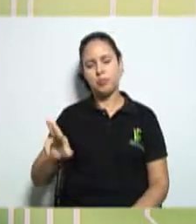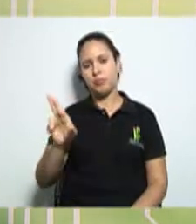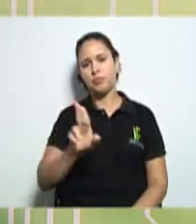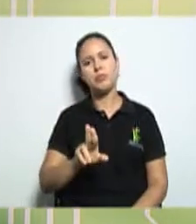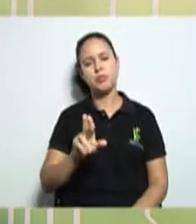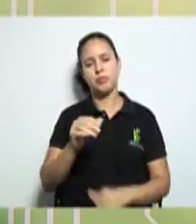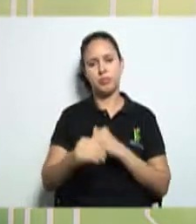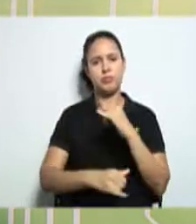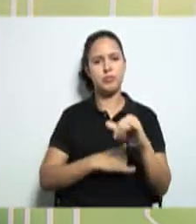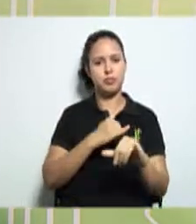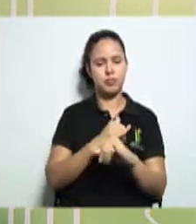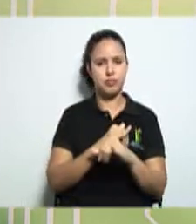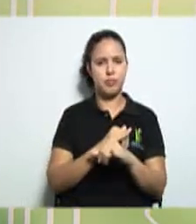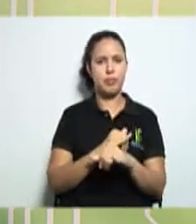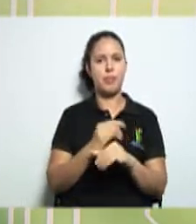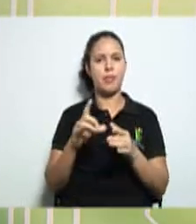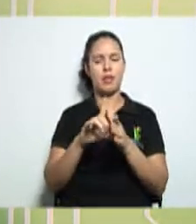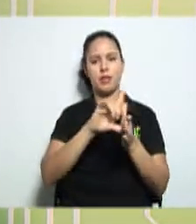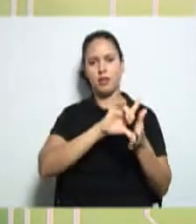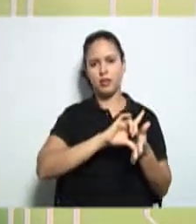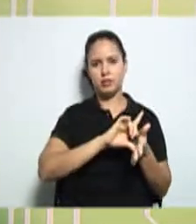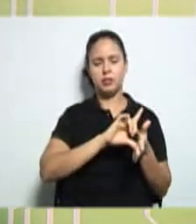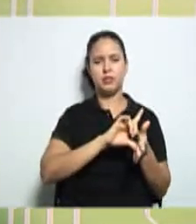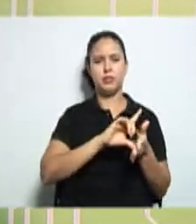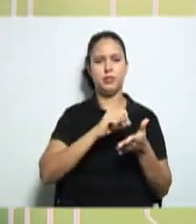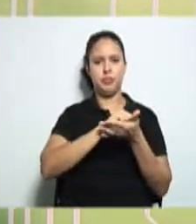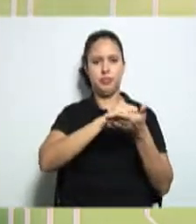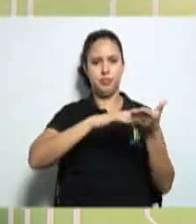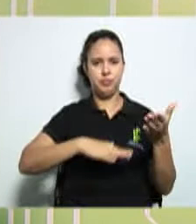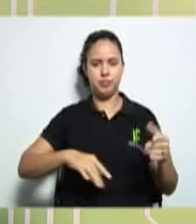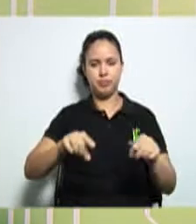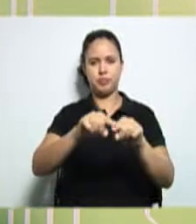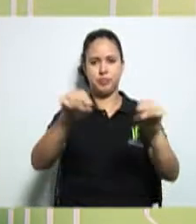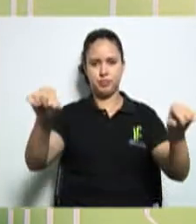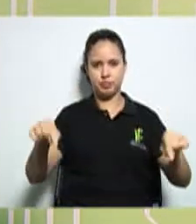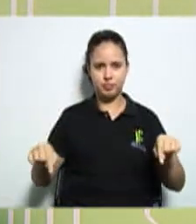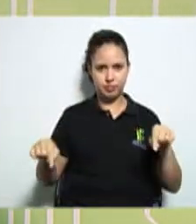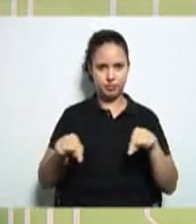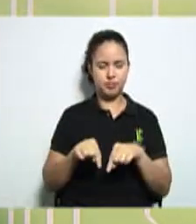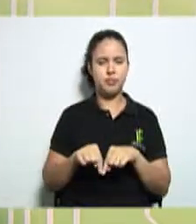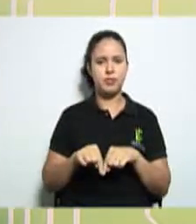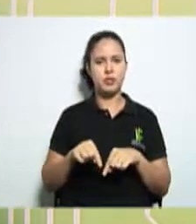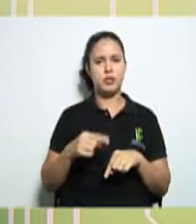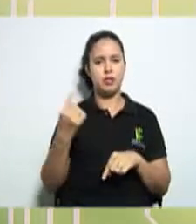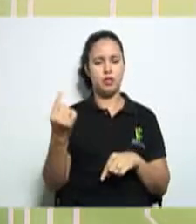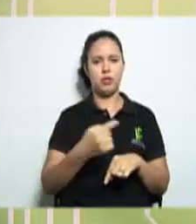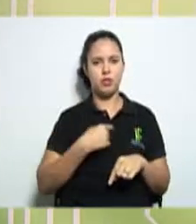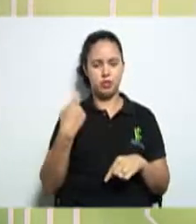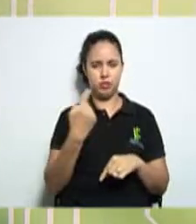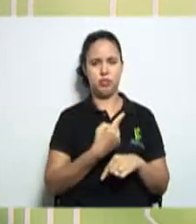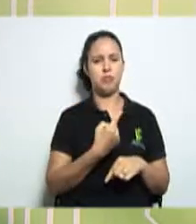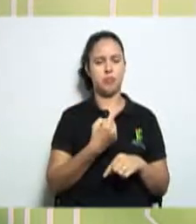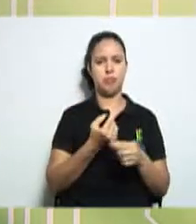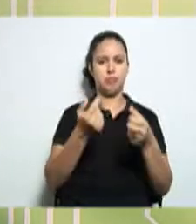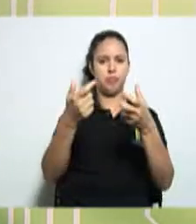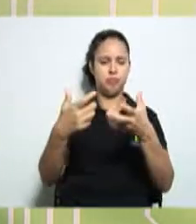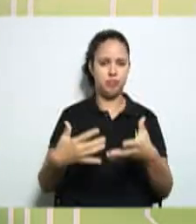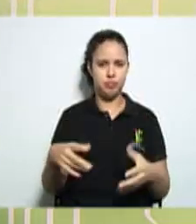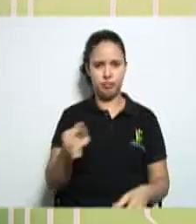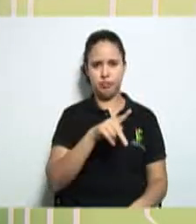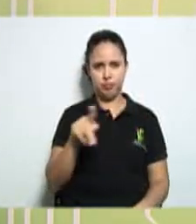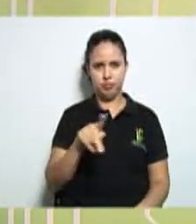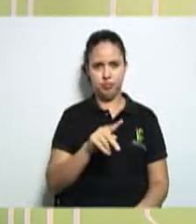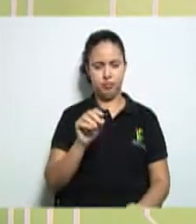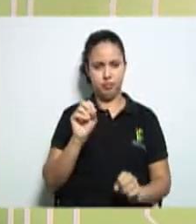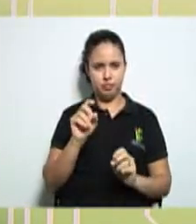certo, antes da gente ir para a atividade de sala, para vocês efetuarem, nós já vamos orientar os professores presenciais na próxima